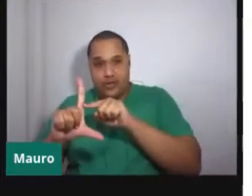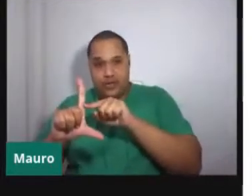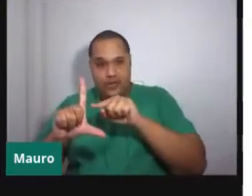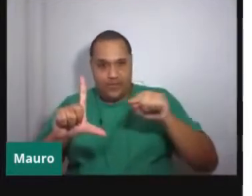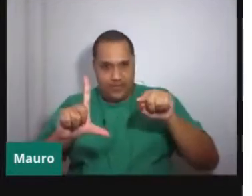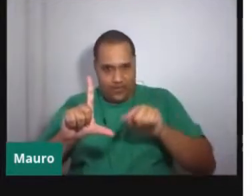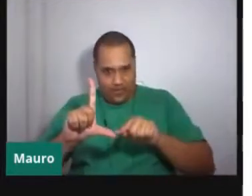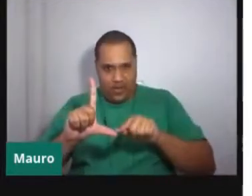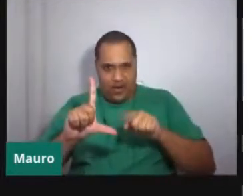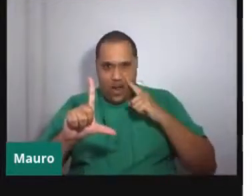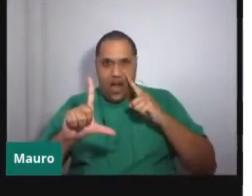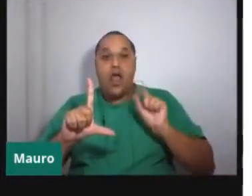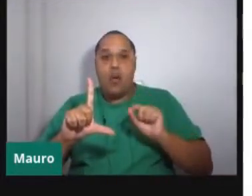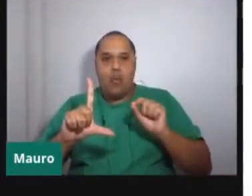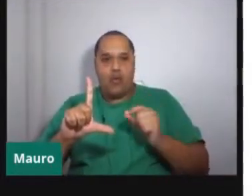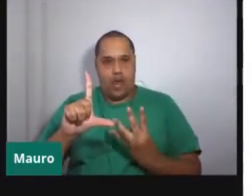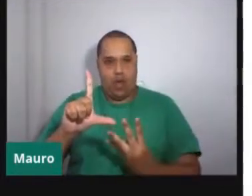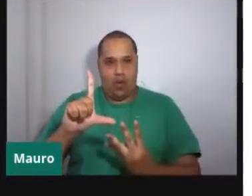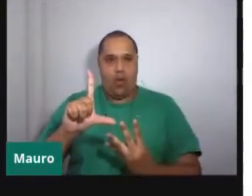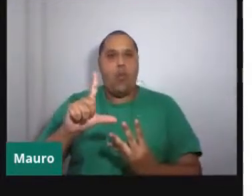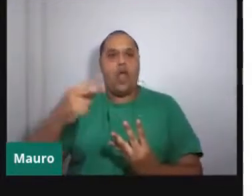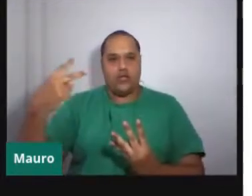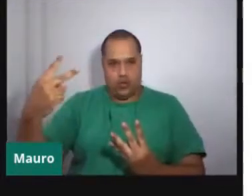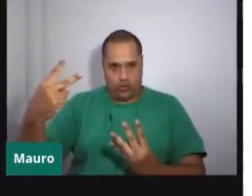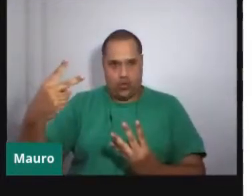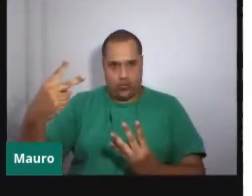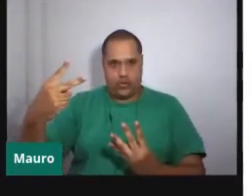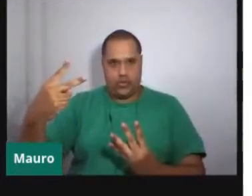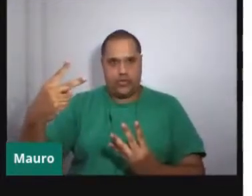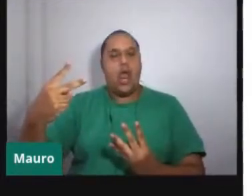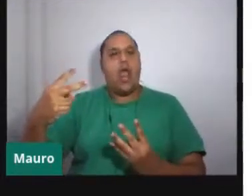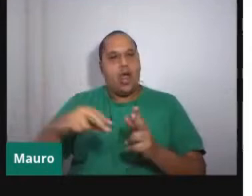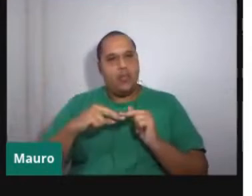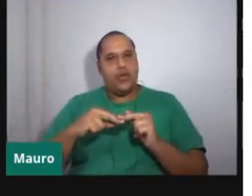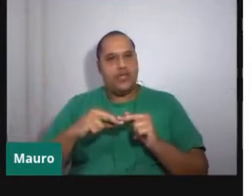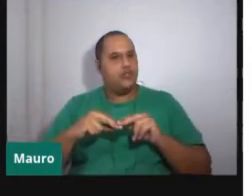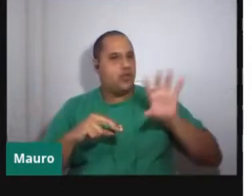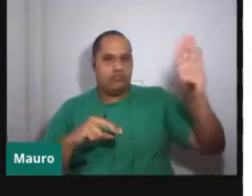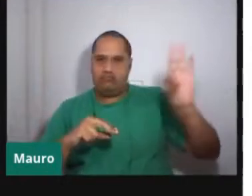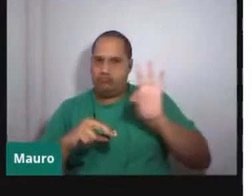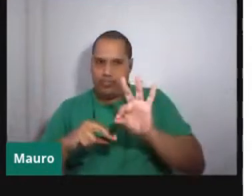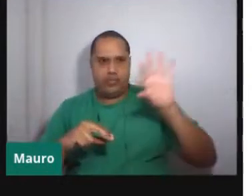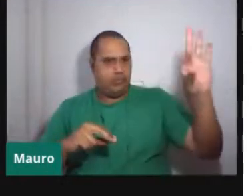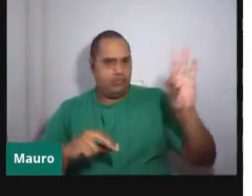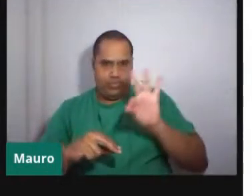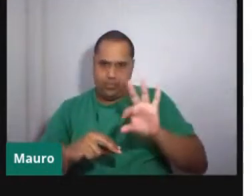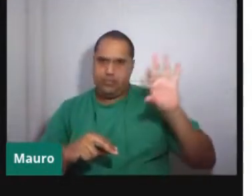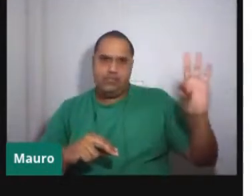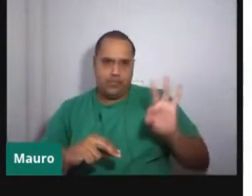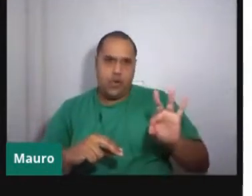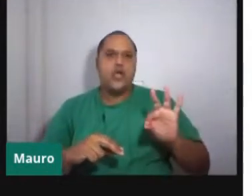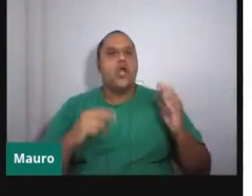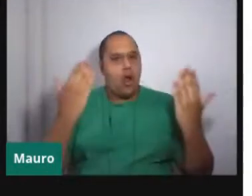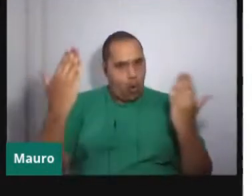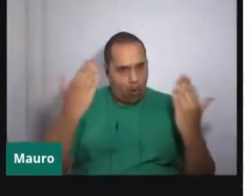4 e 2. Eu faço essa projeção para vários sujeitos aqui da classe 1, e faço também para a